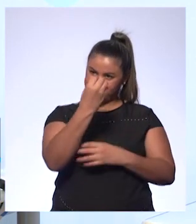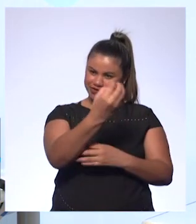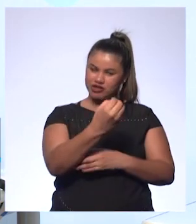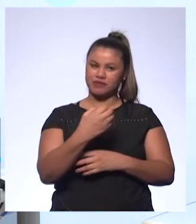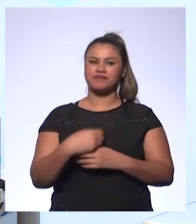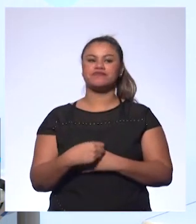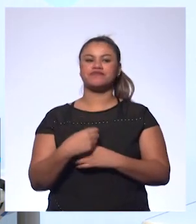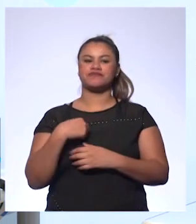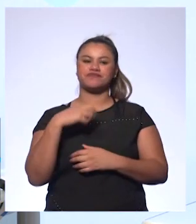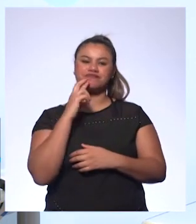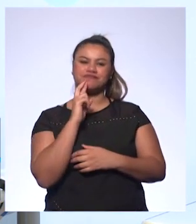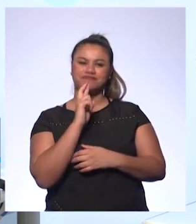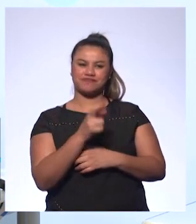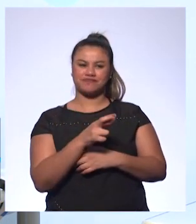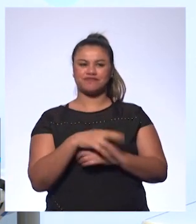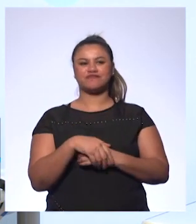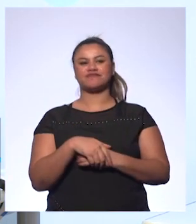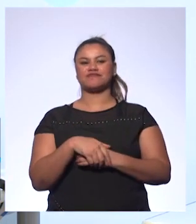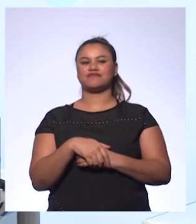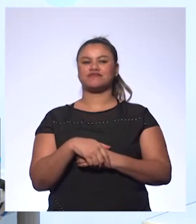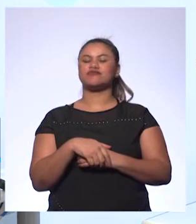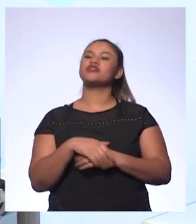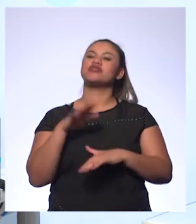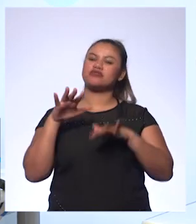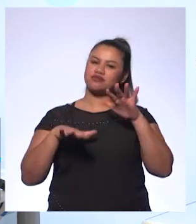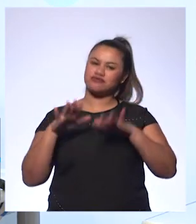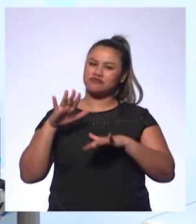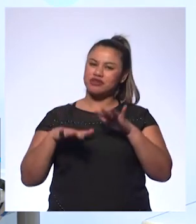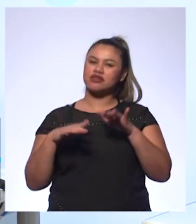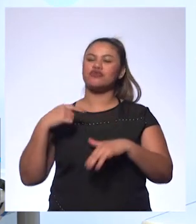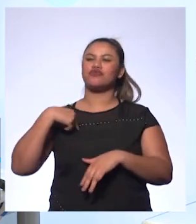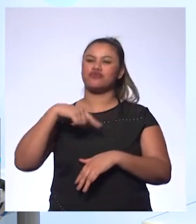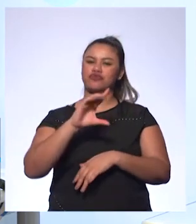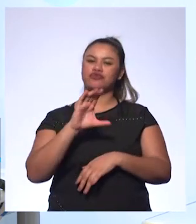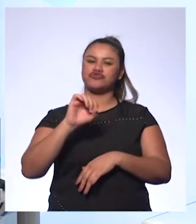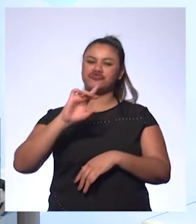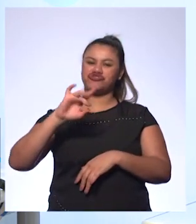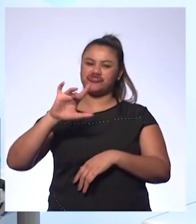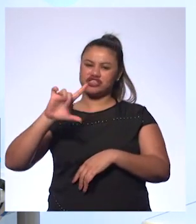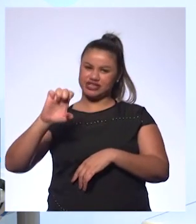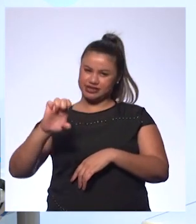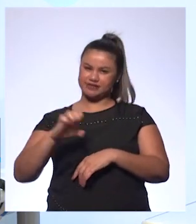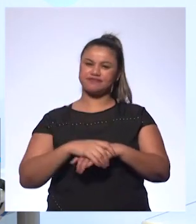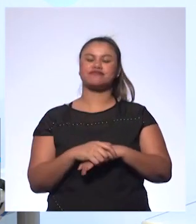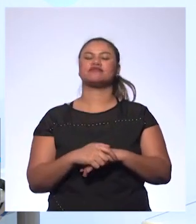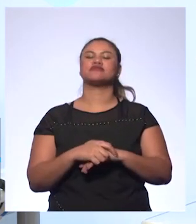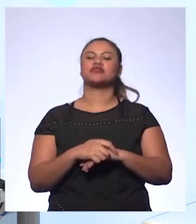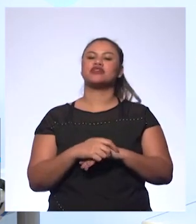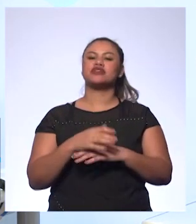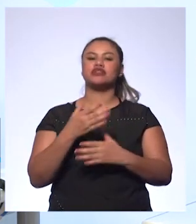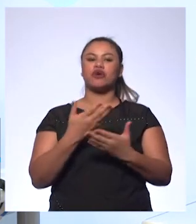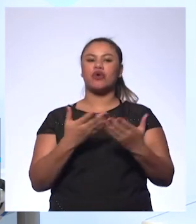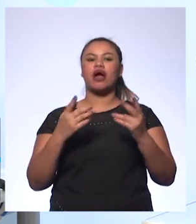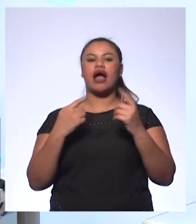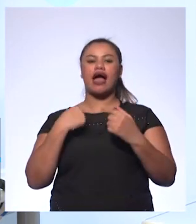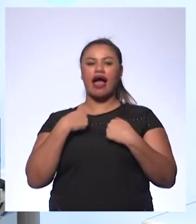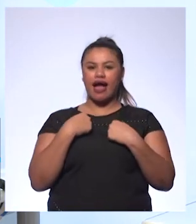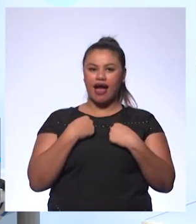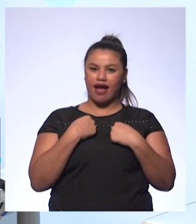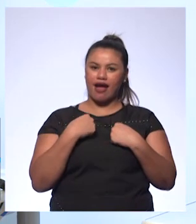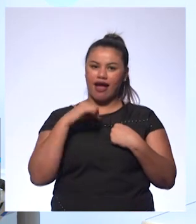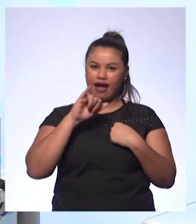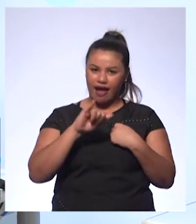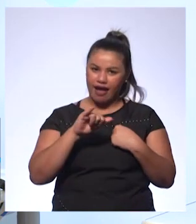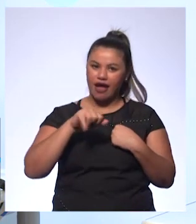ela falou Will probably got to meet you Provavelmente woshington você vai usar essa estrutura aí io para poder